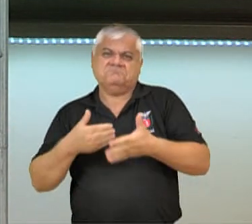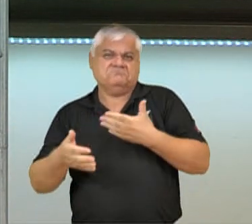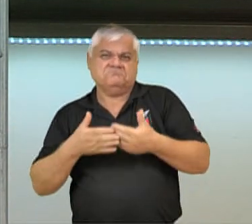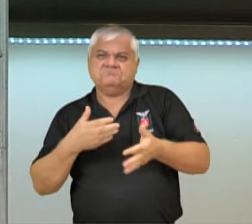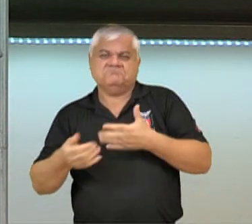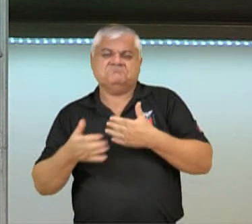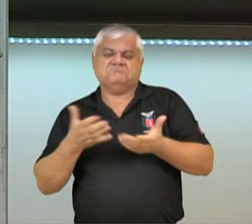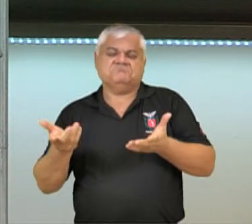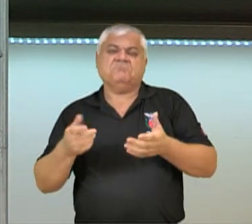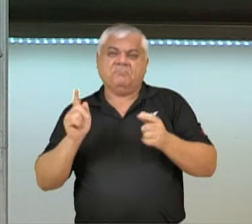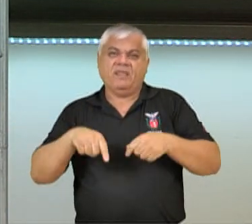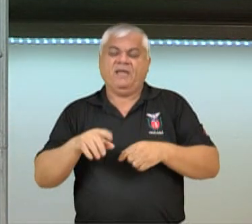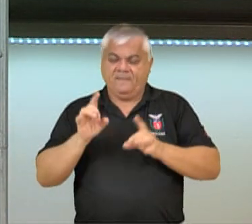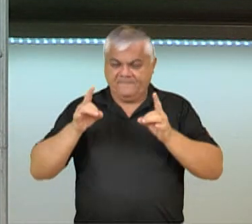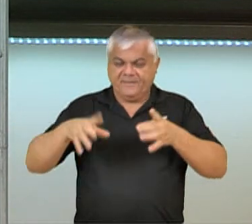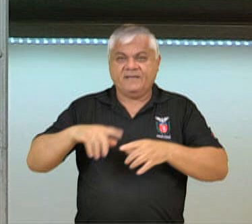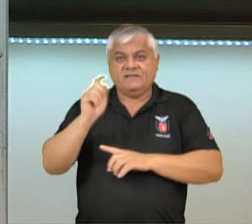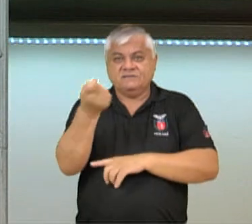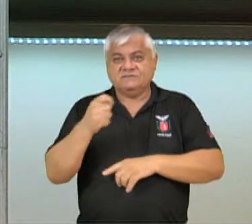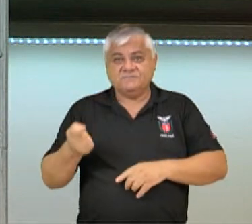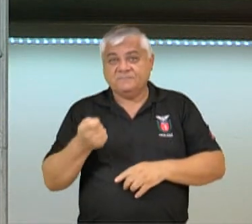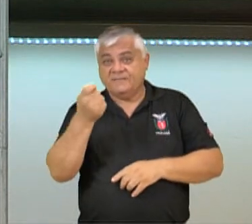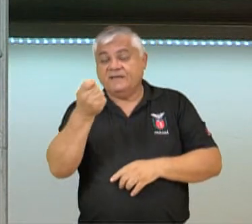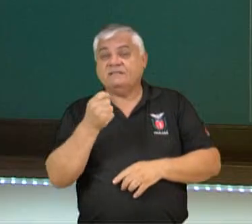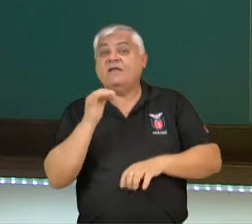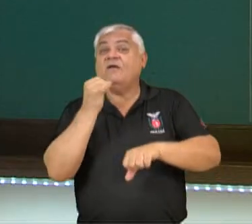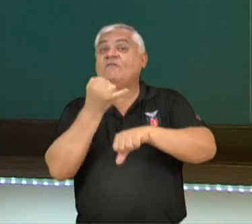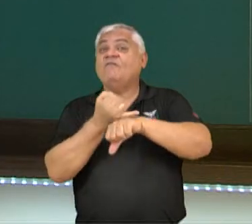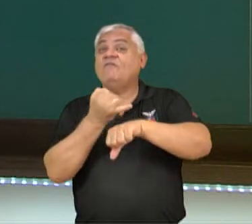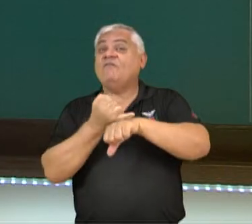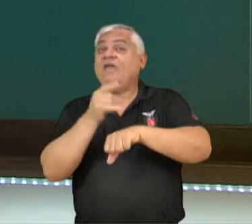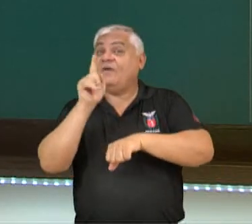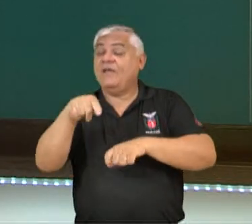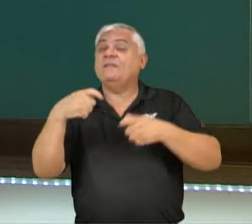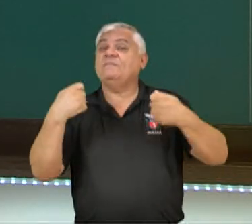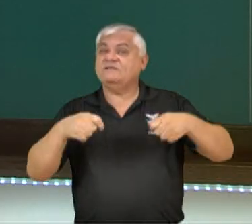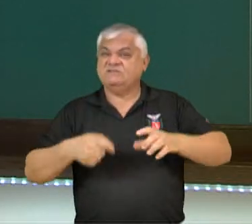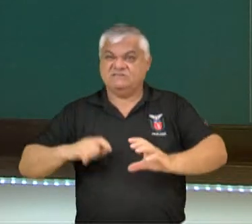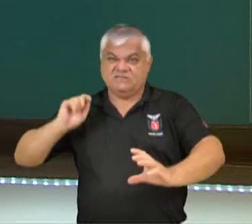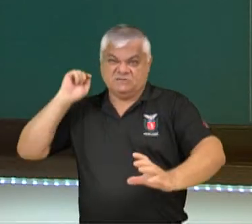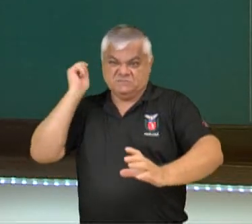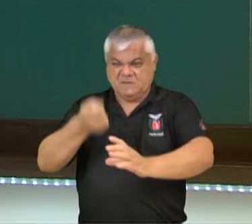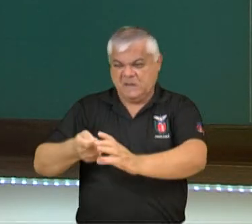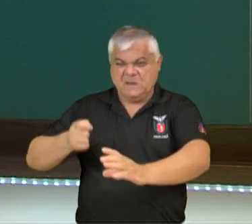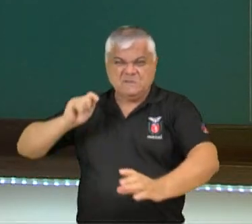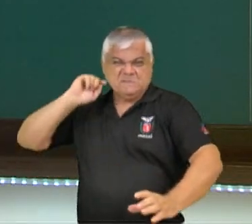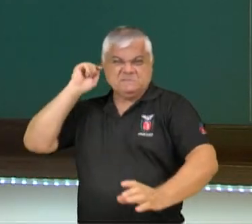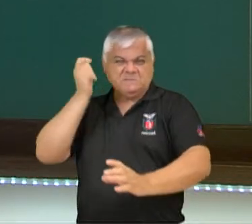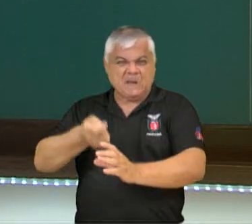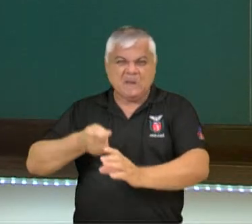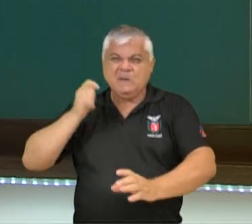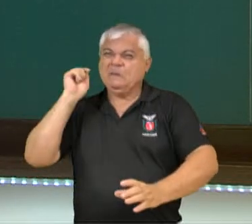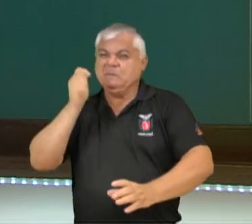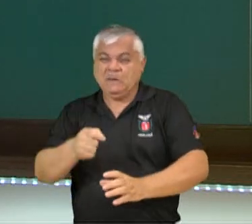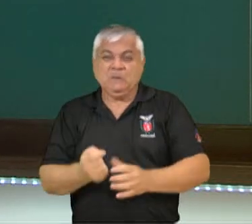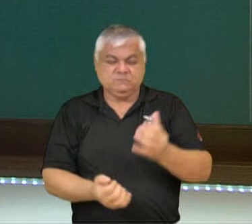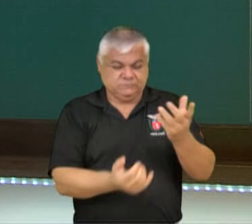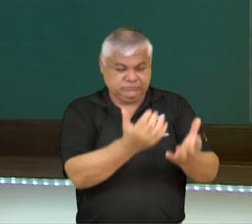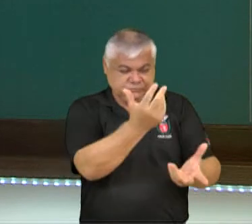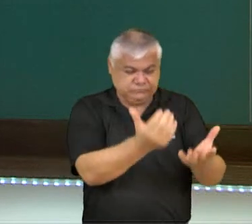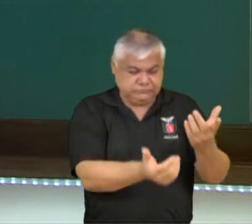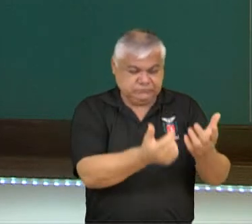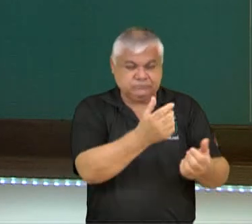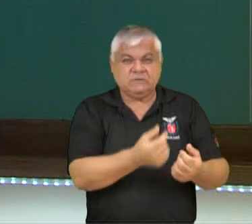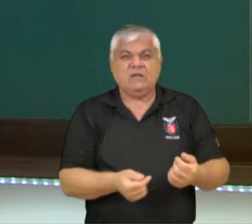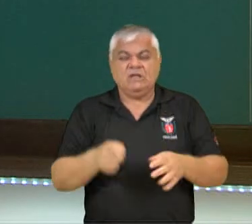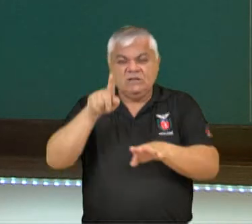barro e tal, para dar o formato da espada. O problema do ferro é que tem que forjá-lo, diferente do bronze, tem que ser trabalhado,